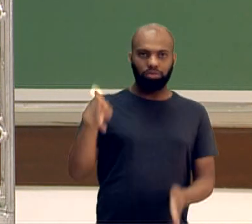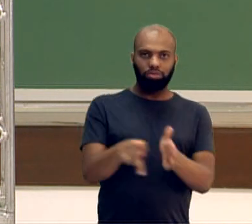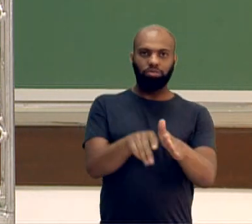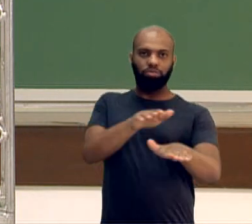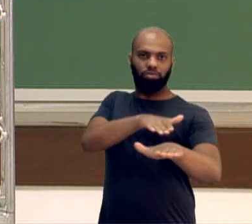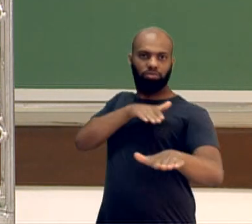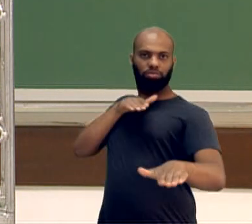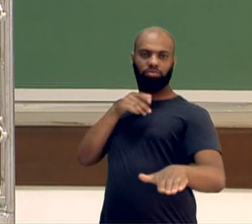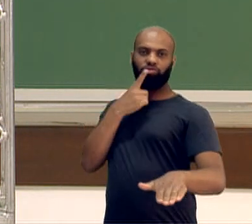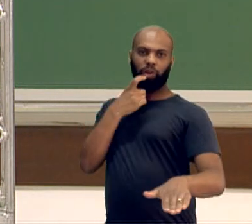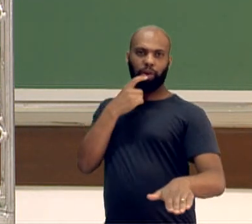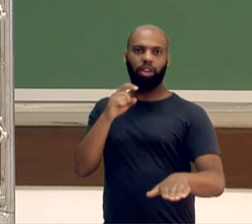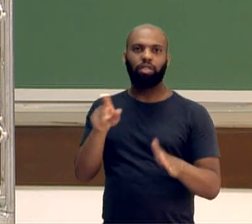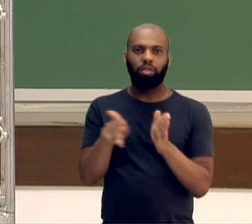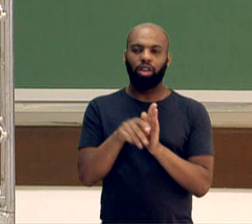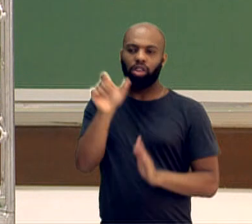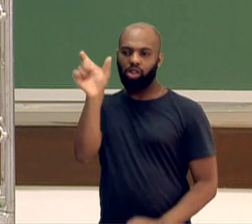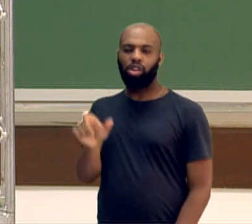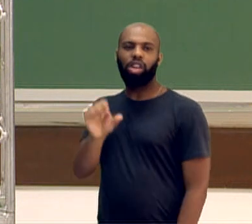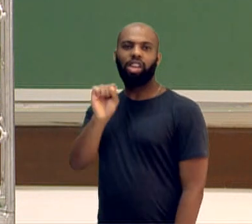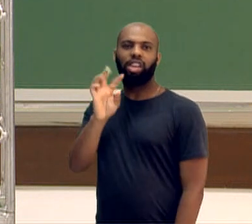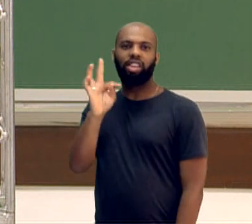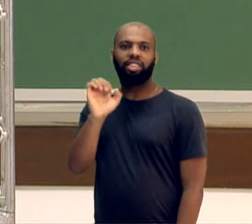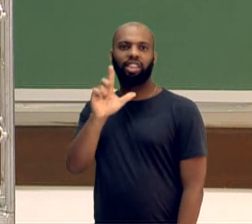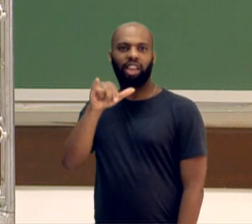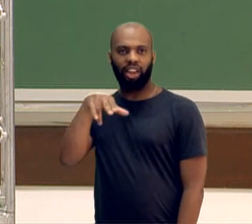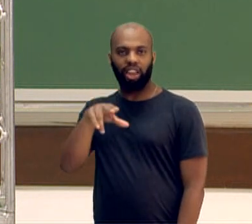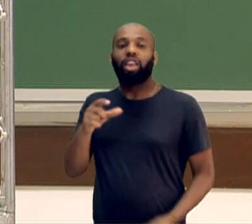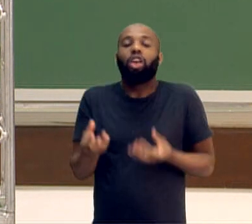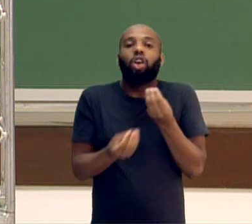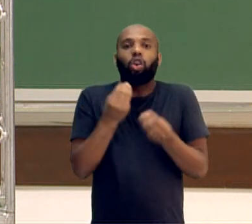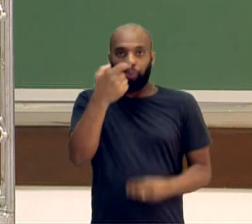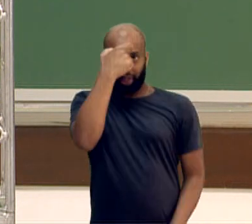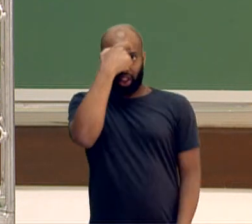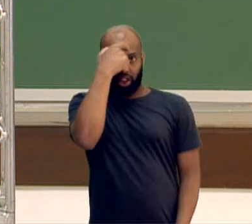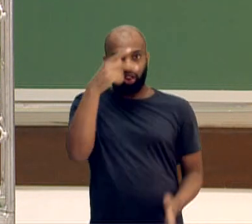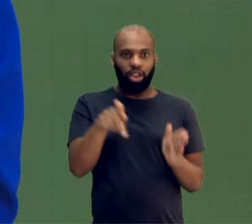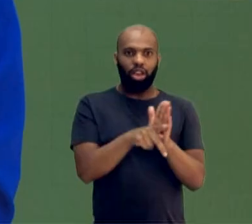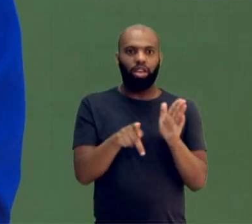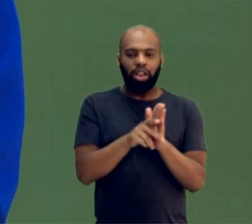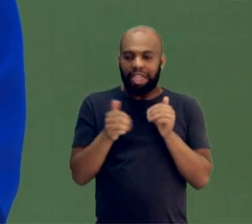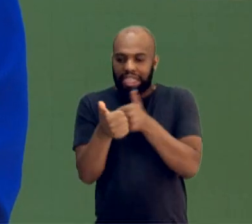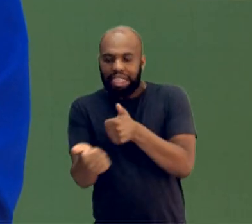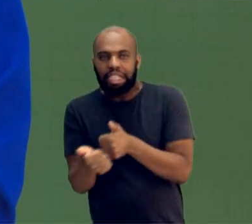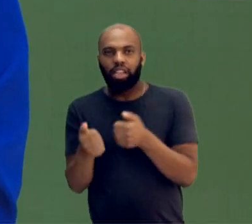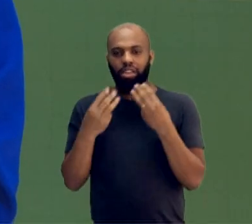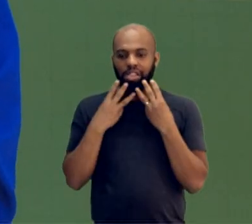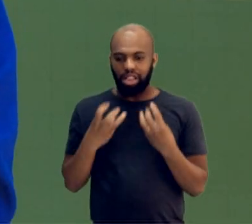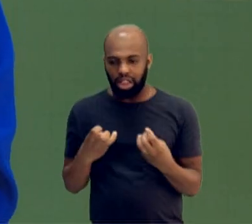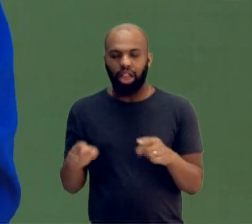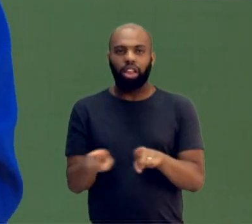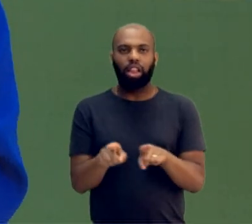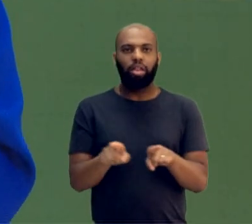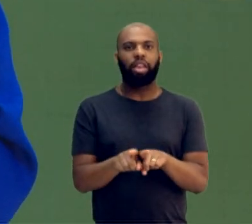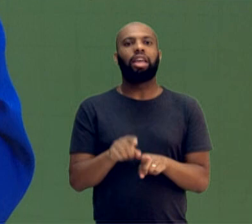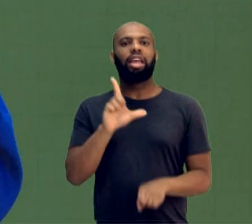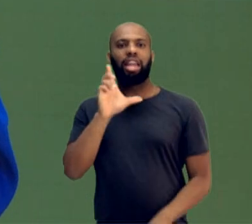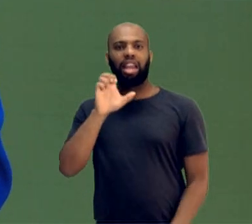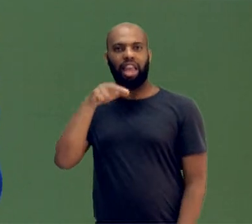dava essa pressão socialista em relação, né, às ideologias leninistas, marxistas,